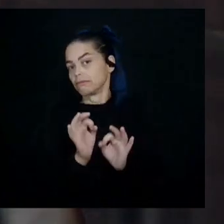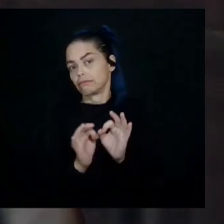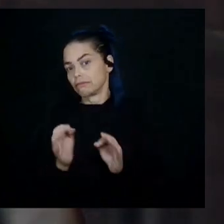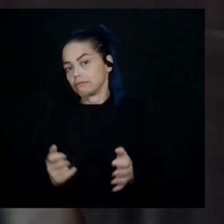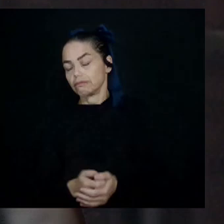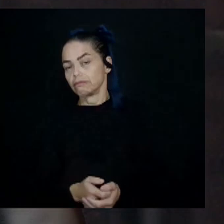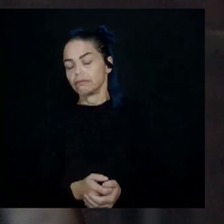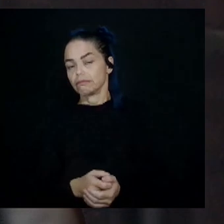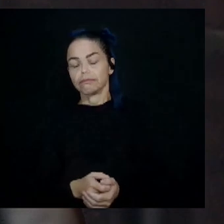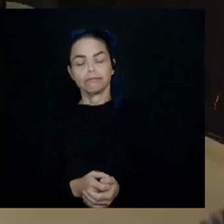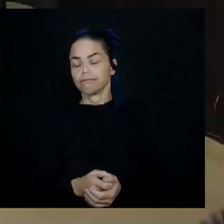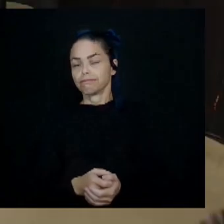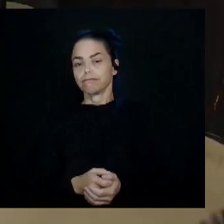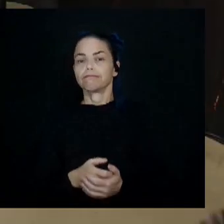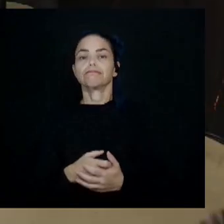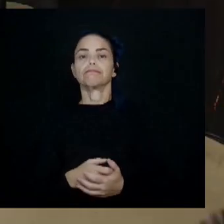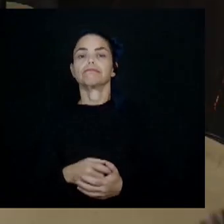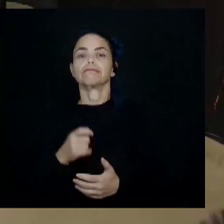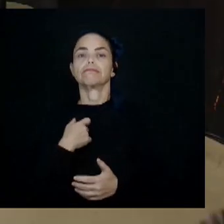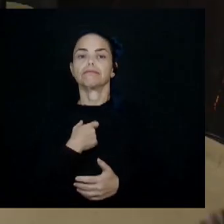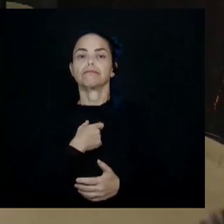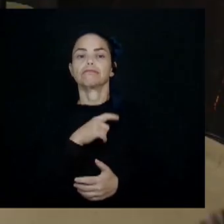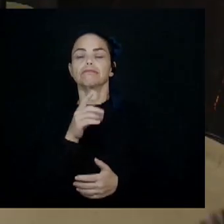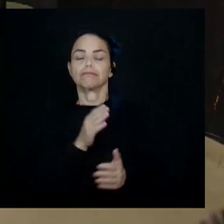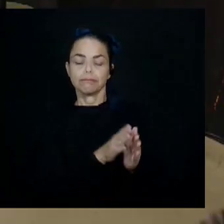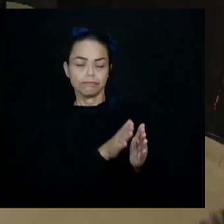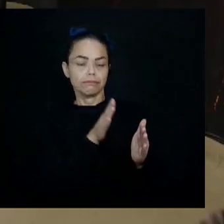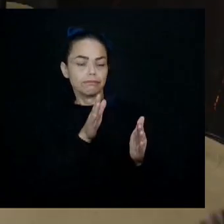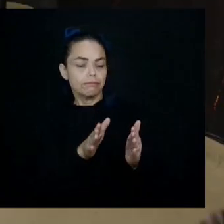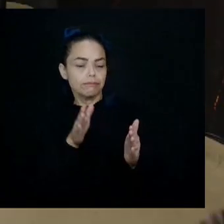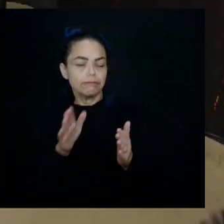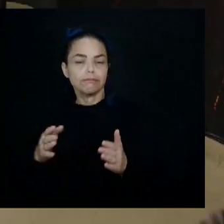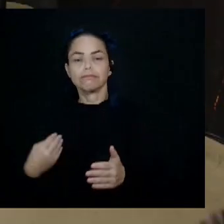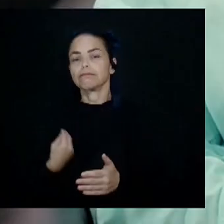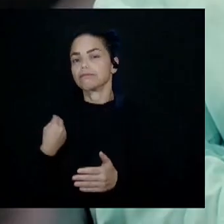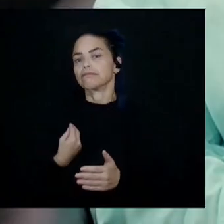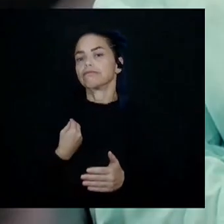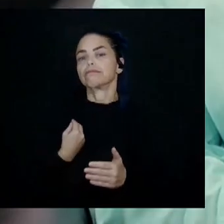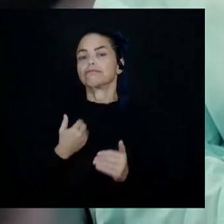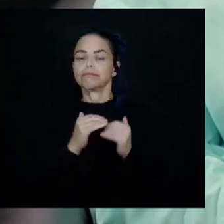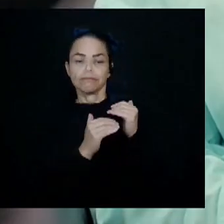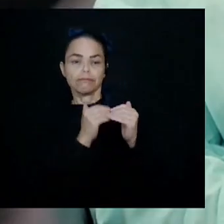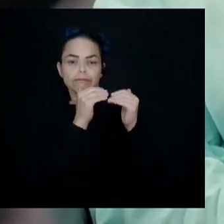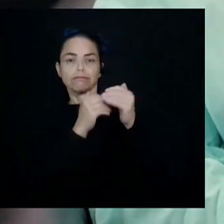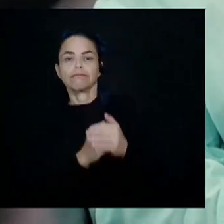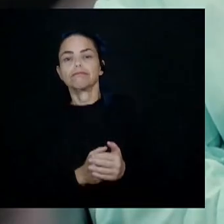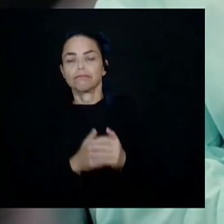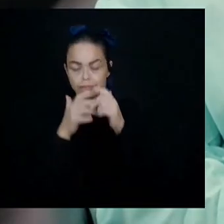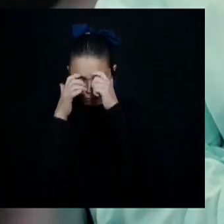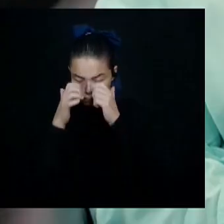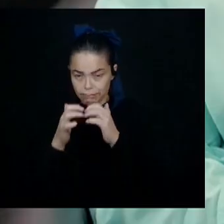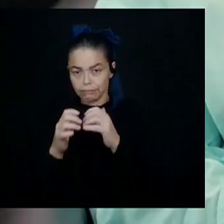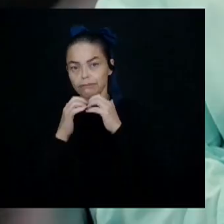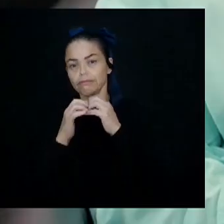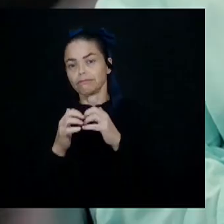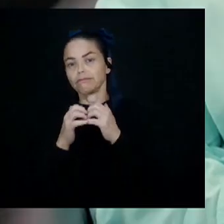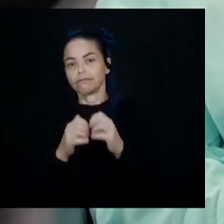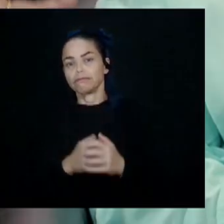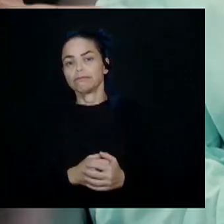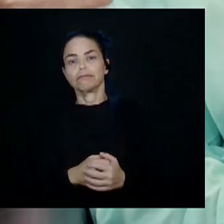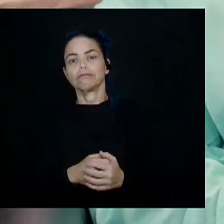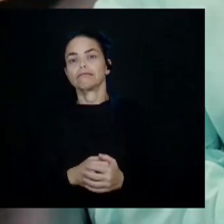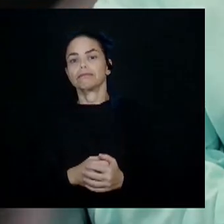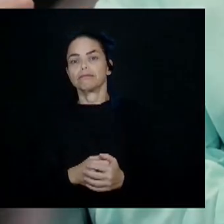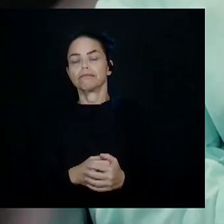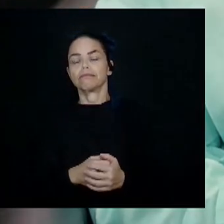está preparado. Cada fase do desenvolvimento cerebral dessa criança, ela é